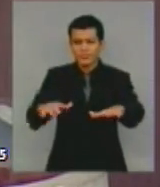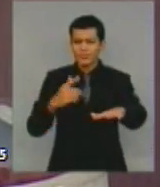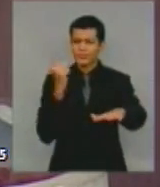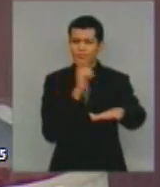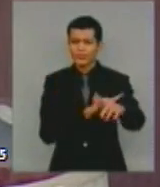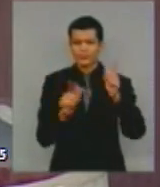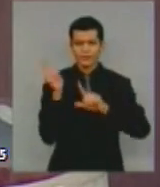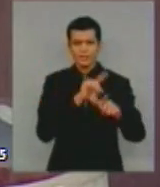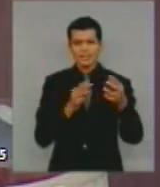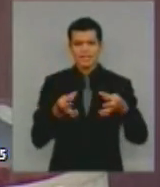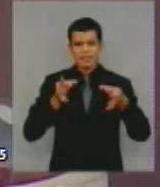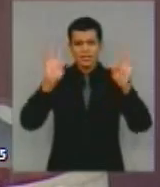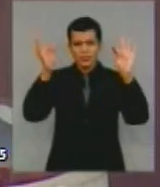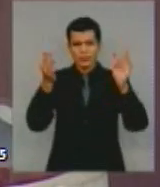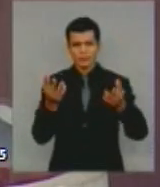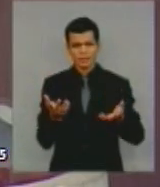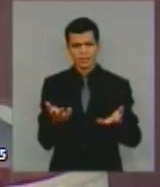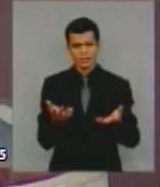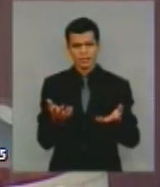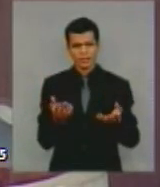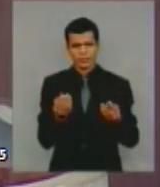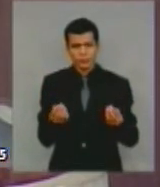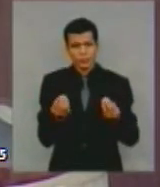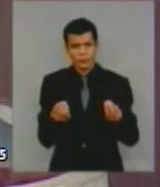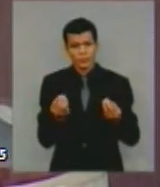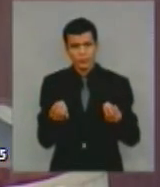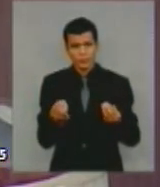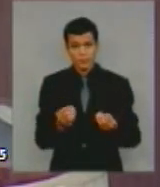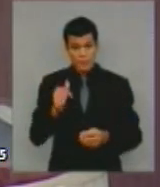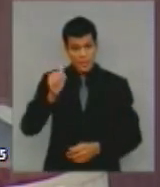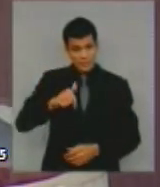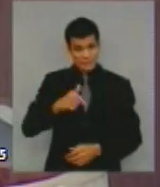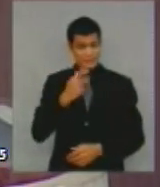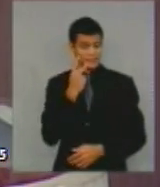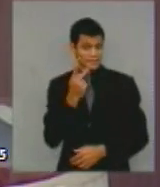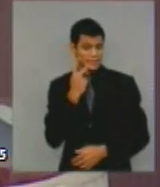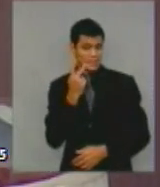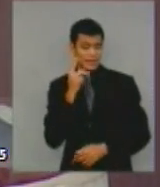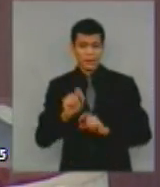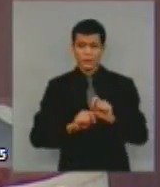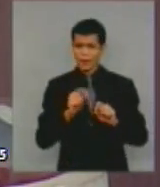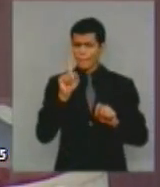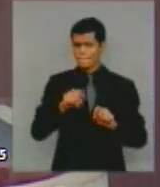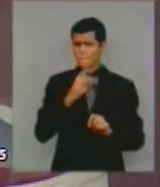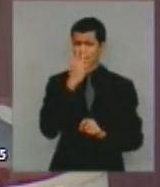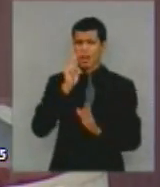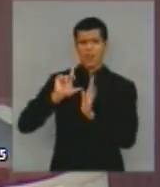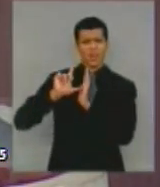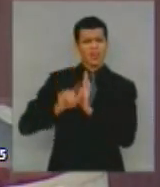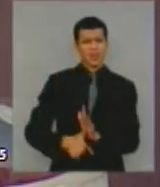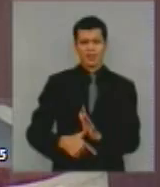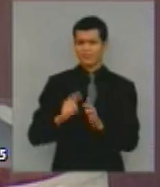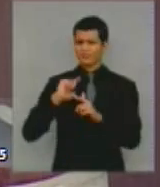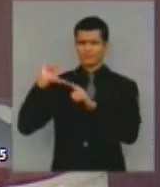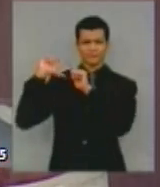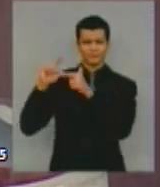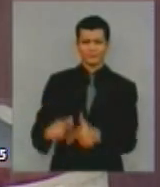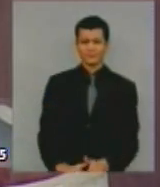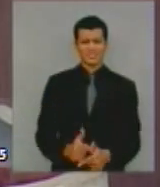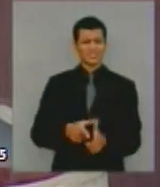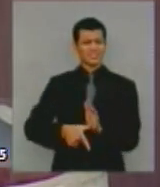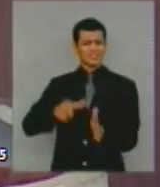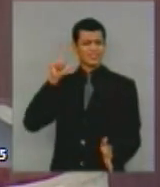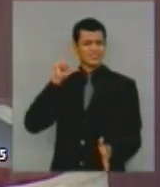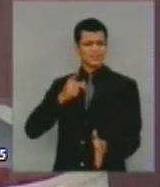a arcaica técnica de irrigação por inundação, aqui no Ceará. Quem trabalha com água sabe que isso é, no caso do Ceará, fazer